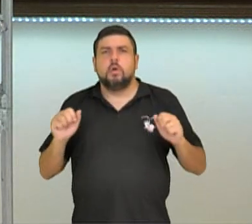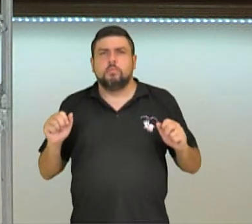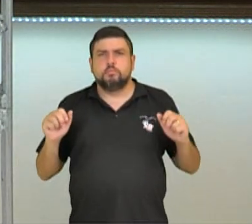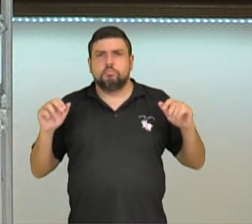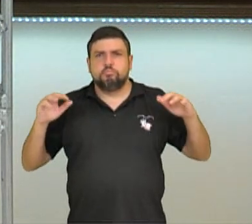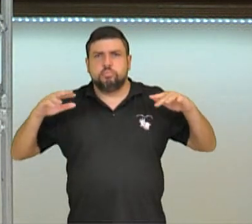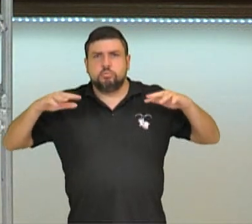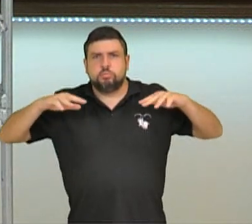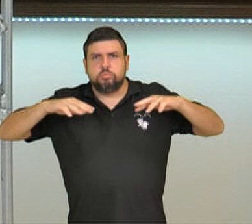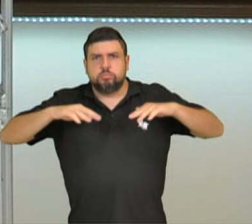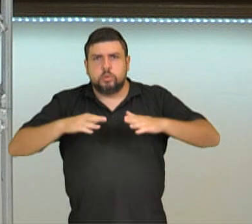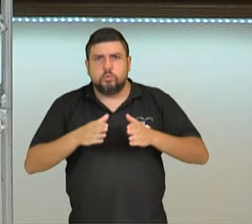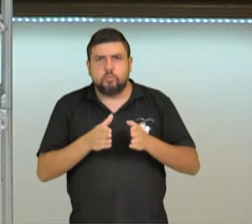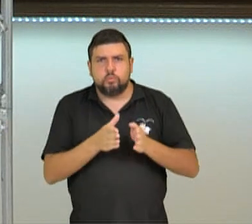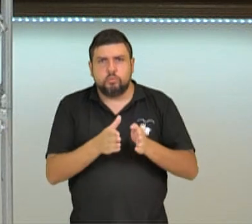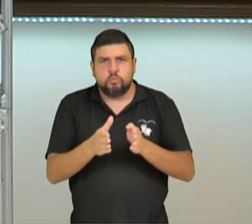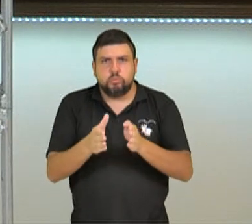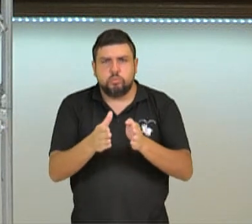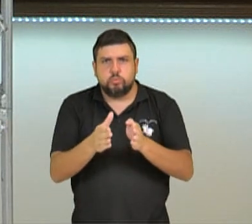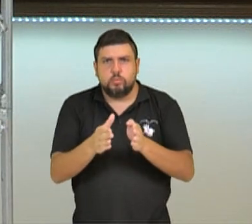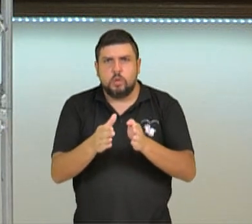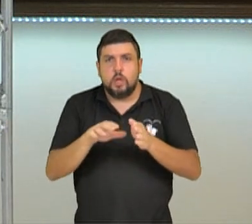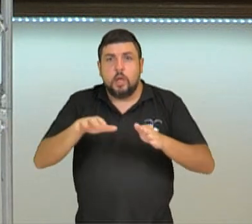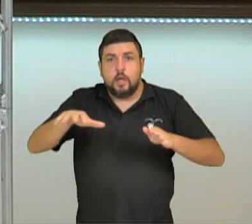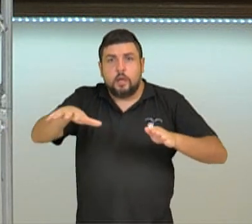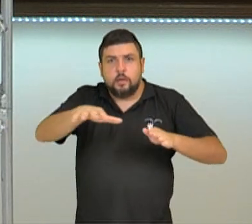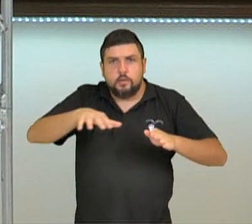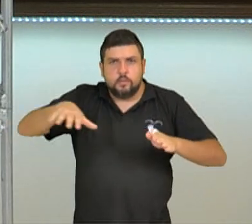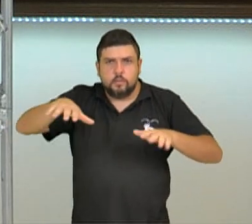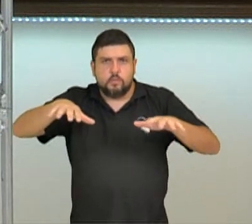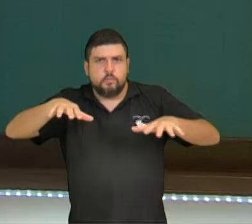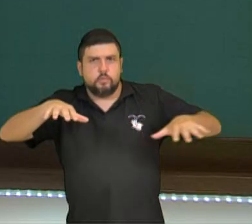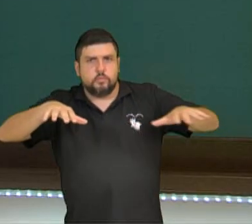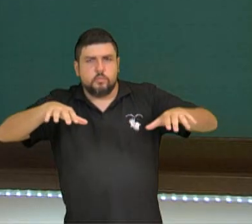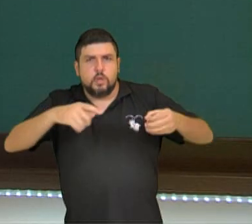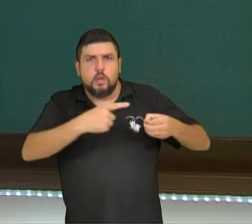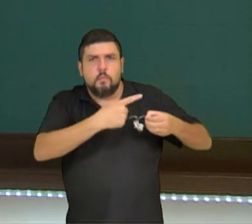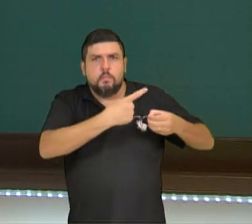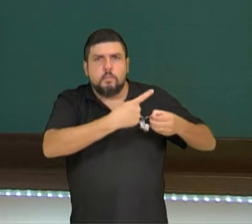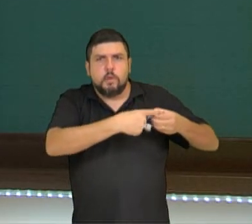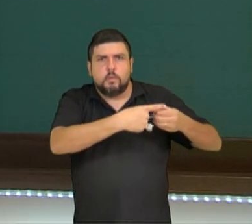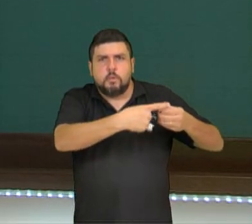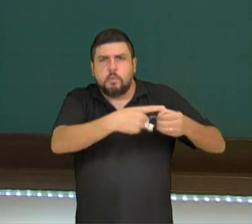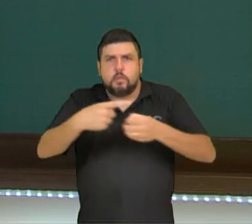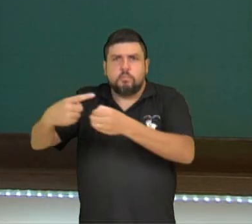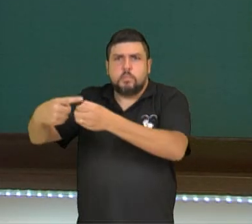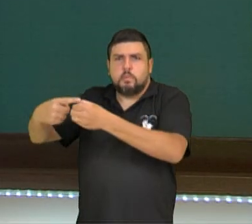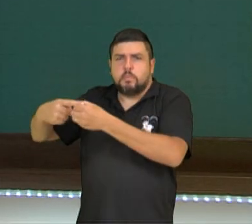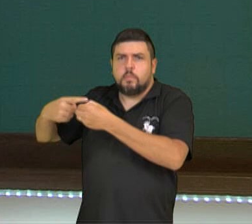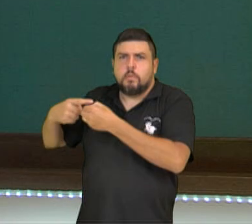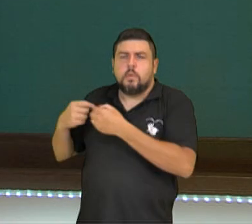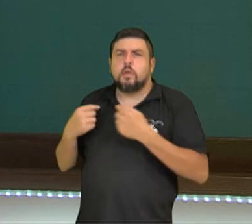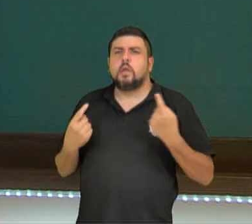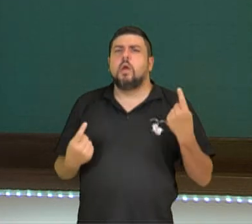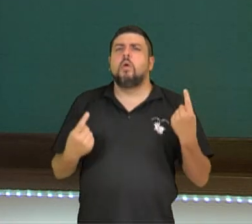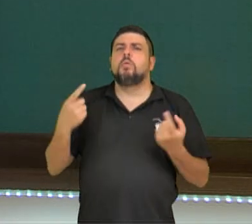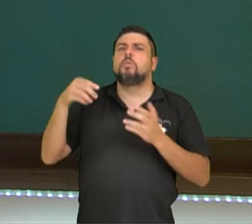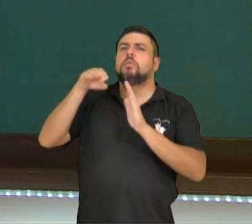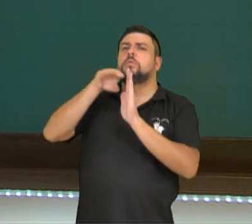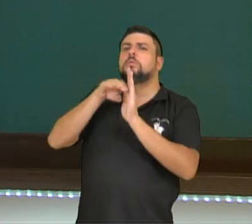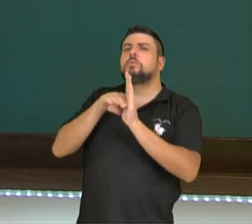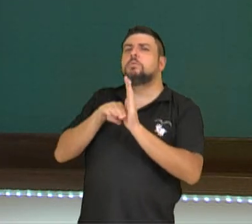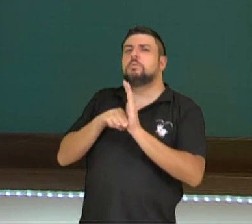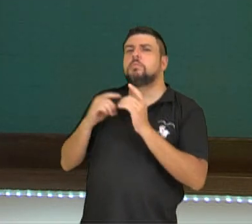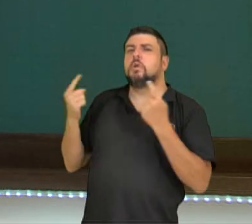que dizia, entre as cidades que pertencem à bacia hidrográfica do Iguaçu estão Quais das relacionadas aqui?